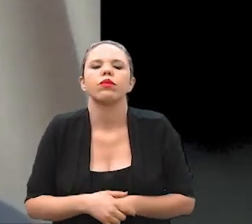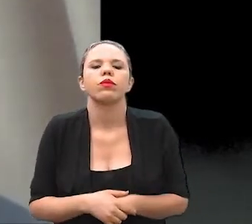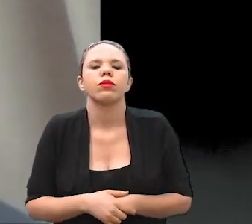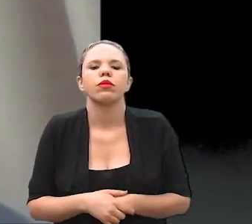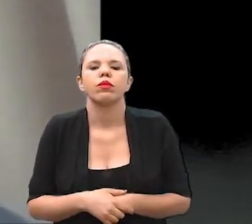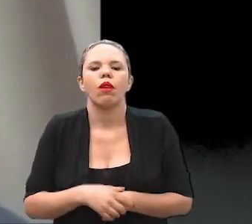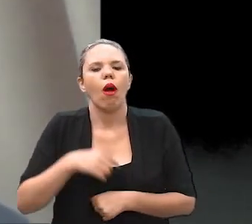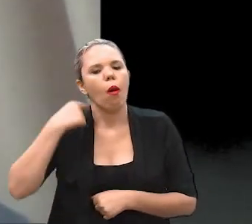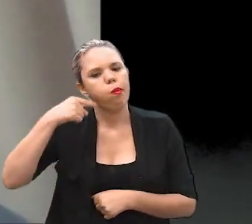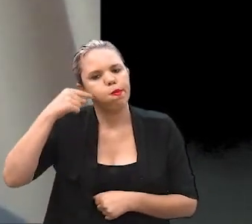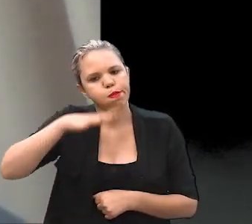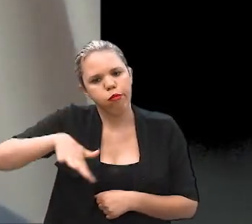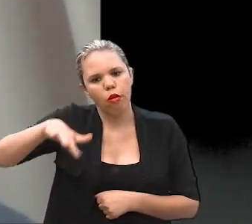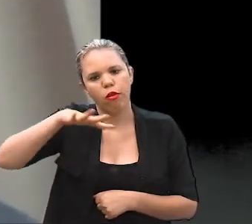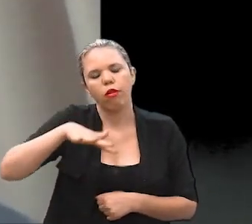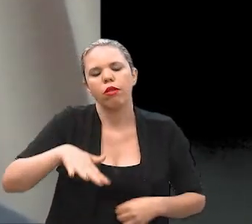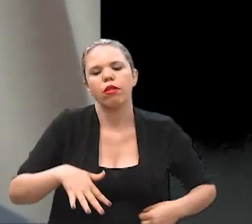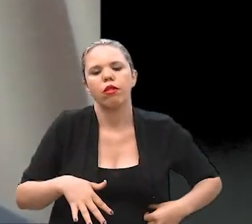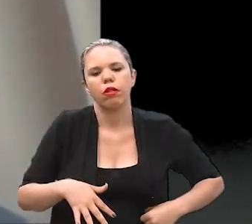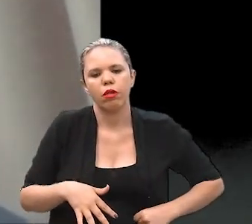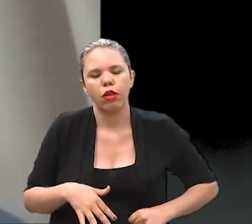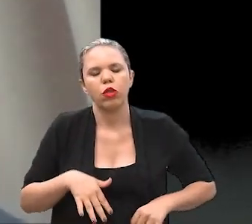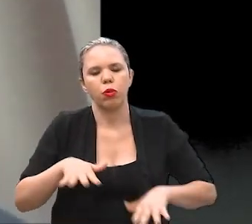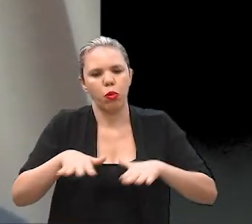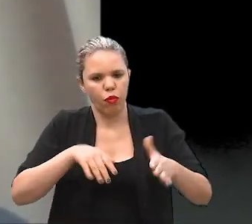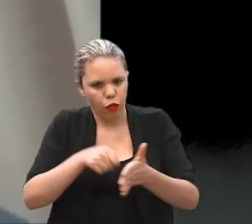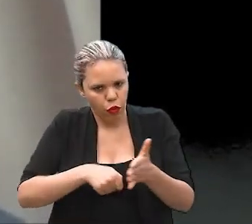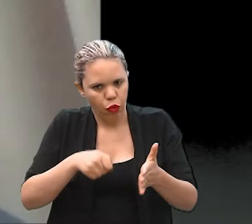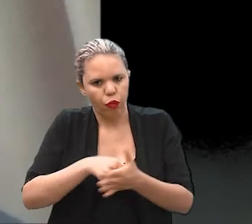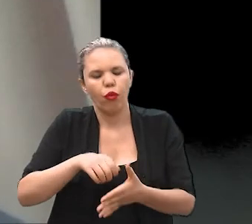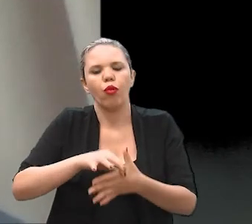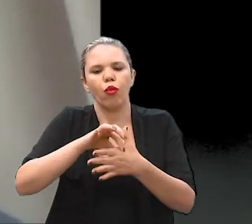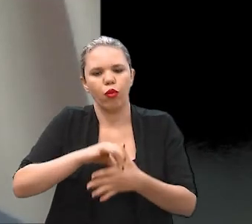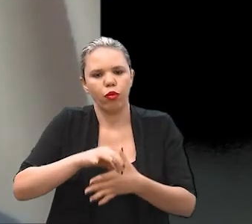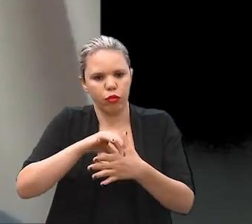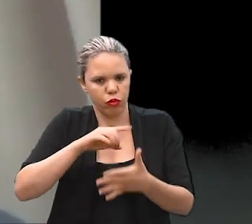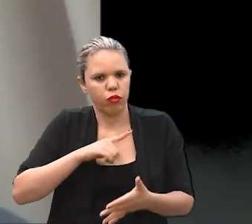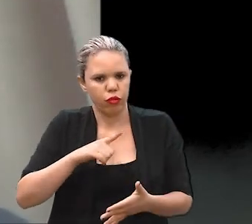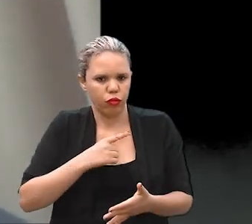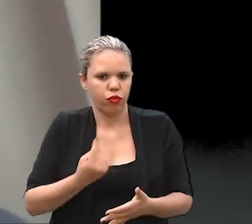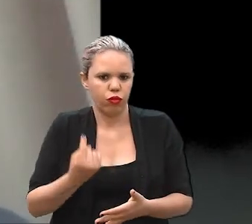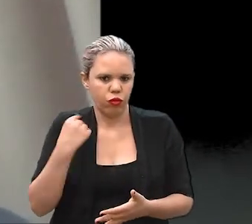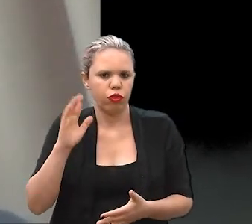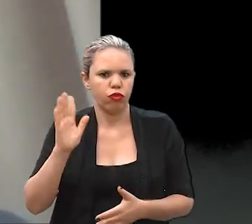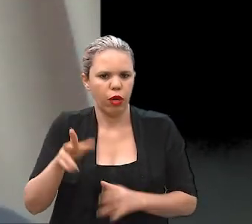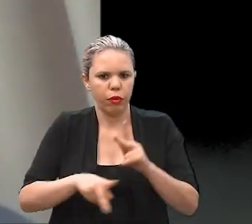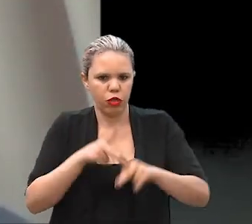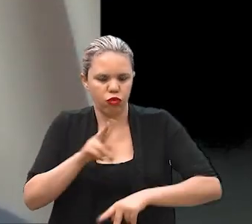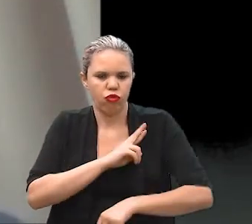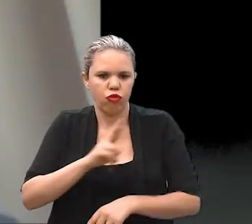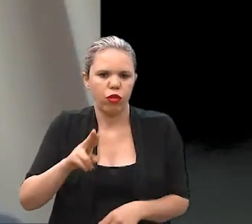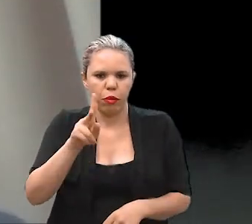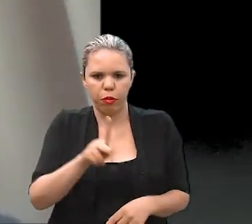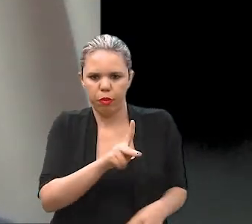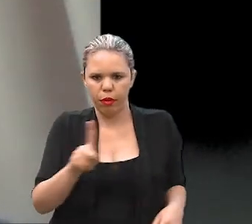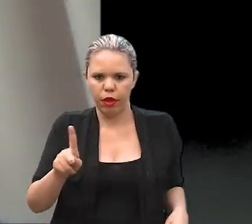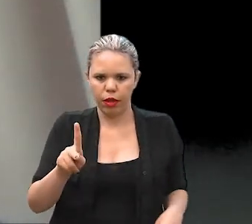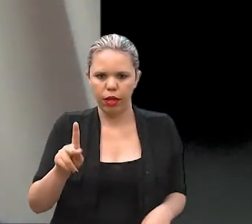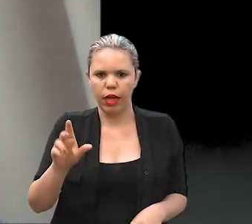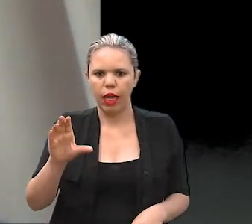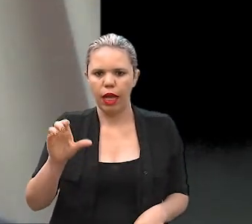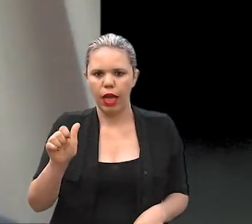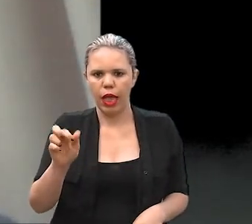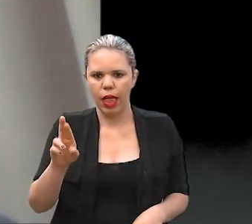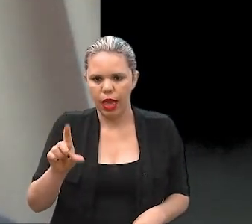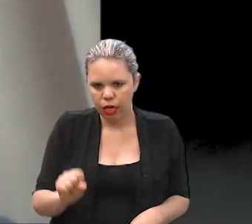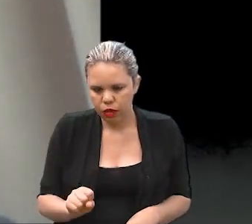com os advogados do movimento, com lideranças do movimento, com religiosos, o padre Carlos, particularmente,